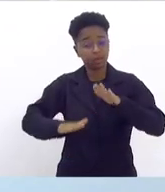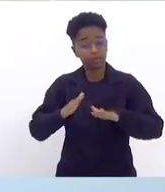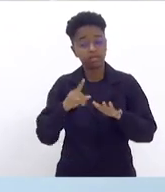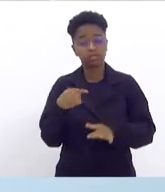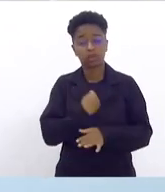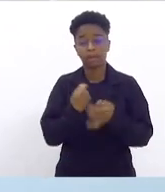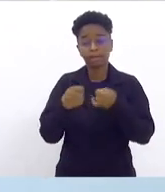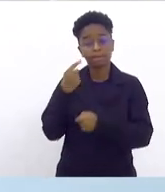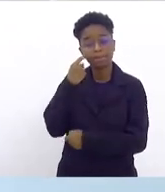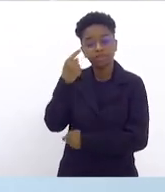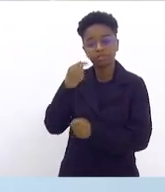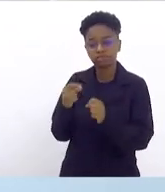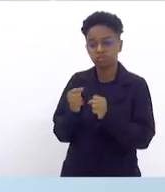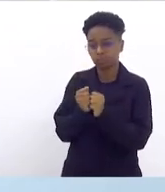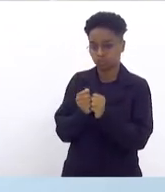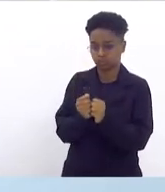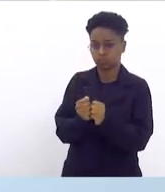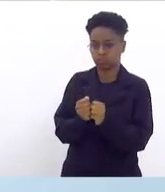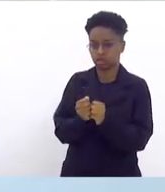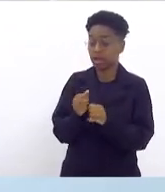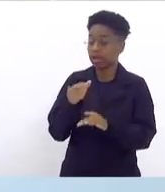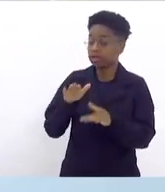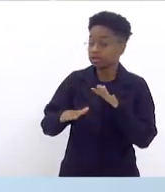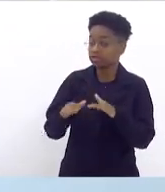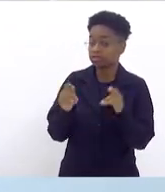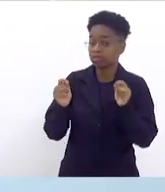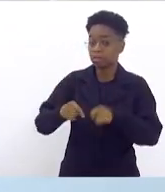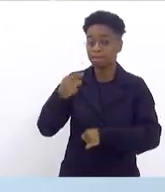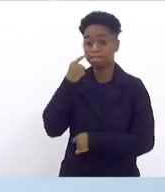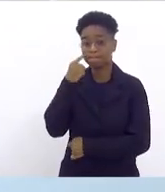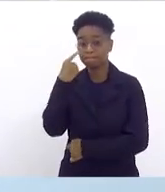em conjunto, a gente pudesse pensar,